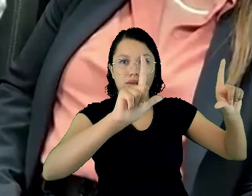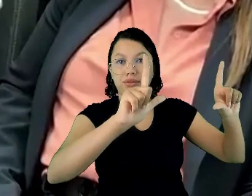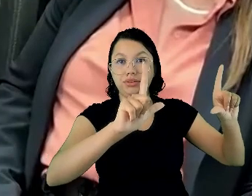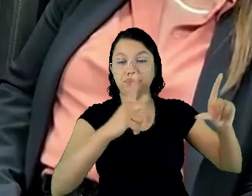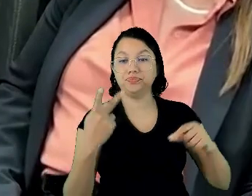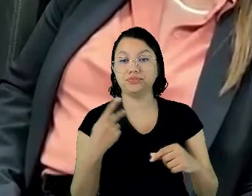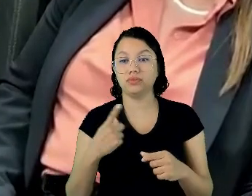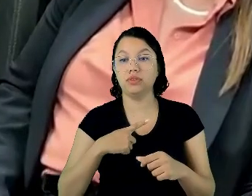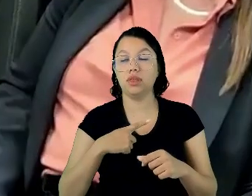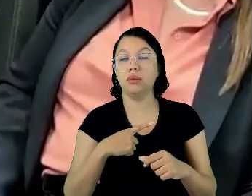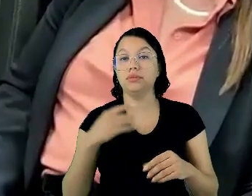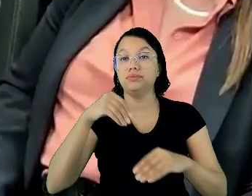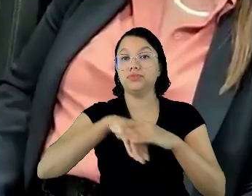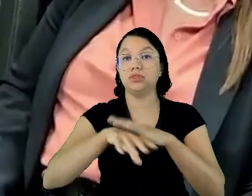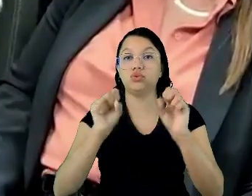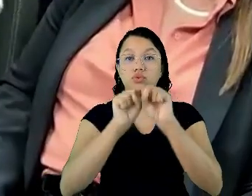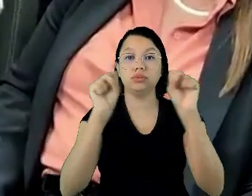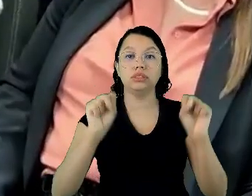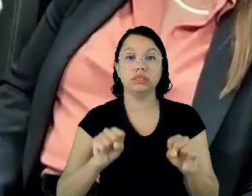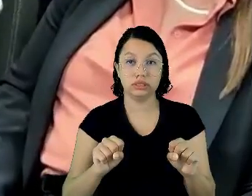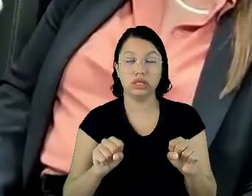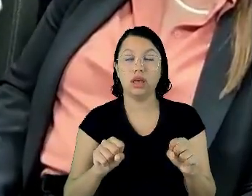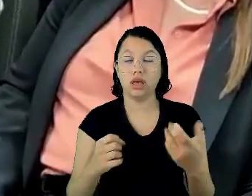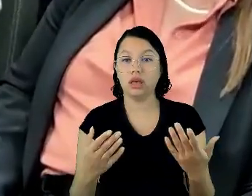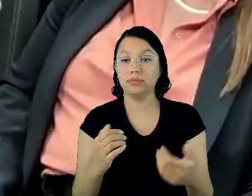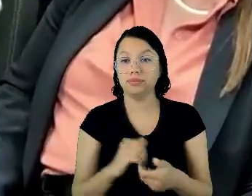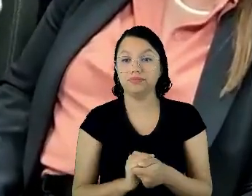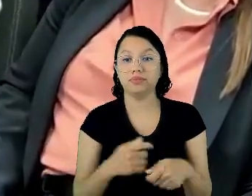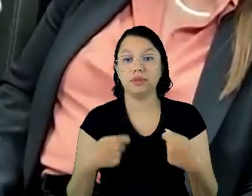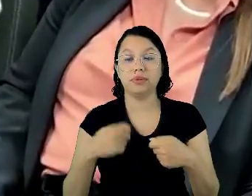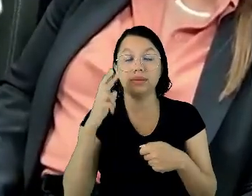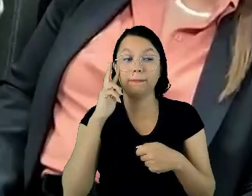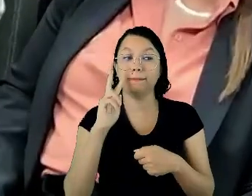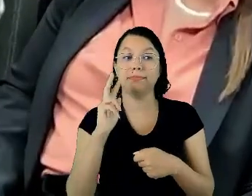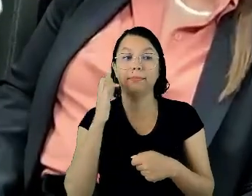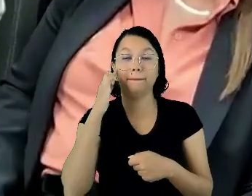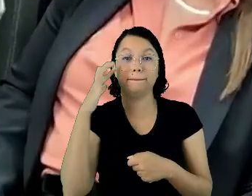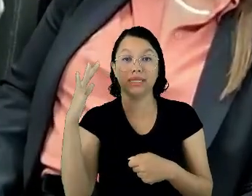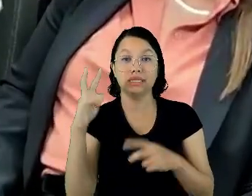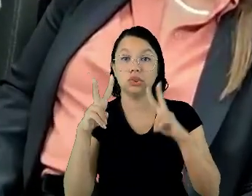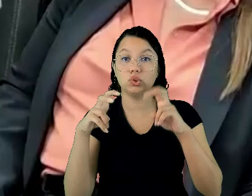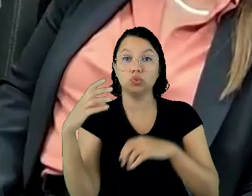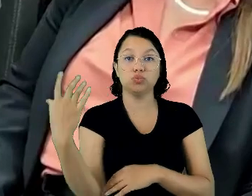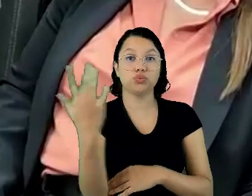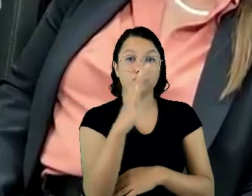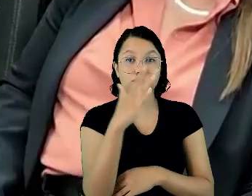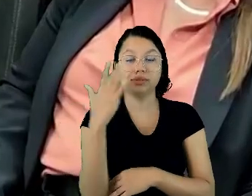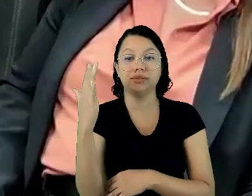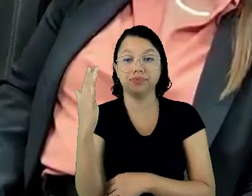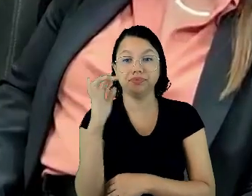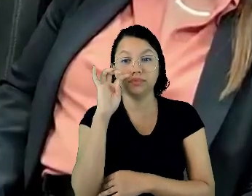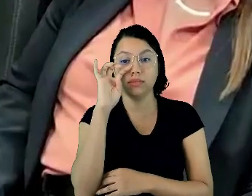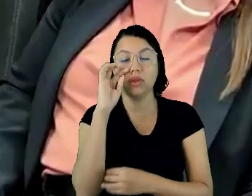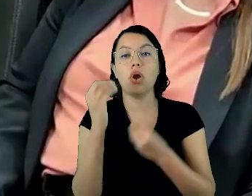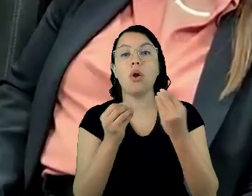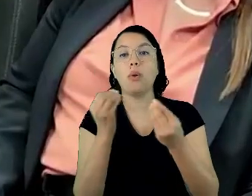pensar sobre esse aspecto no bem ambiental como um bem que